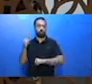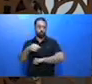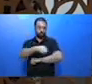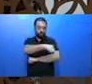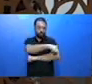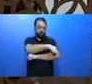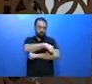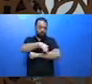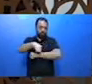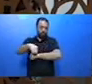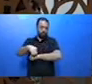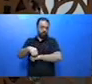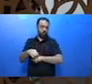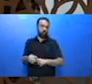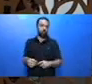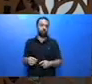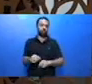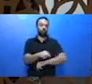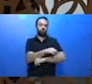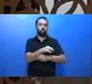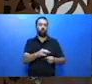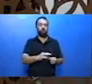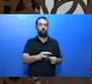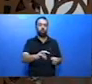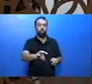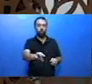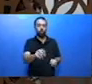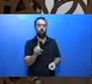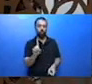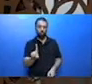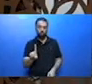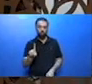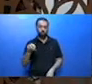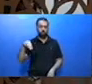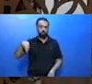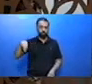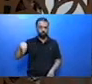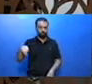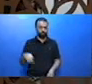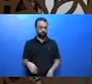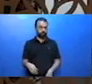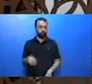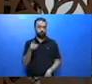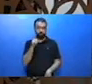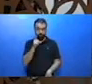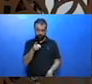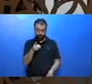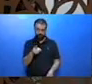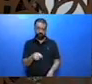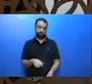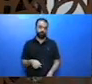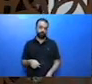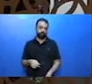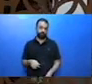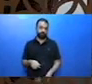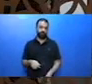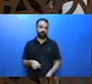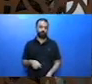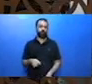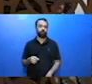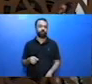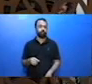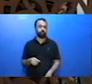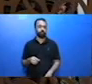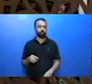essa régua que é de 1 metro, mas nós, usualmente, principalmente vocês, no material que vocês